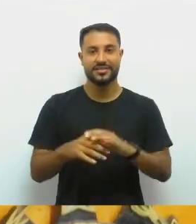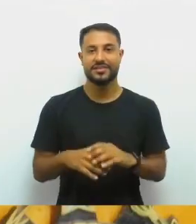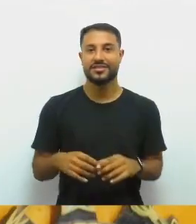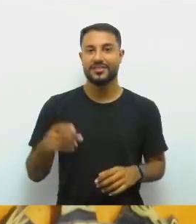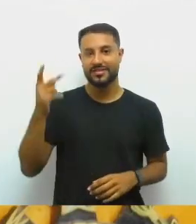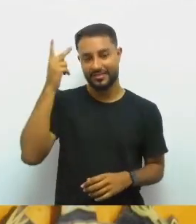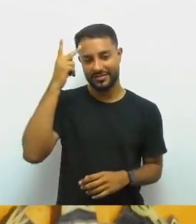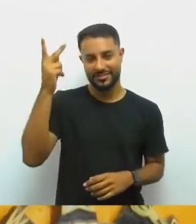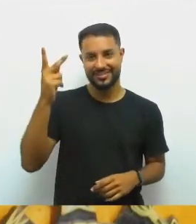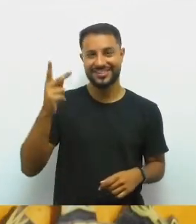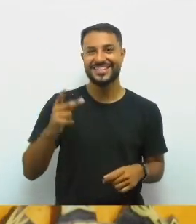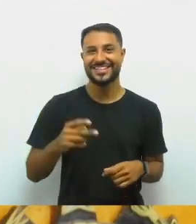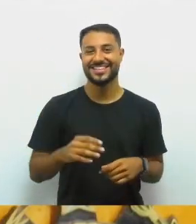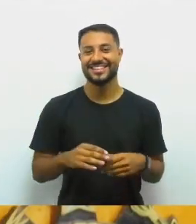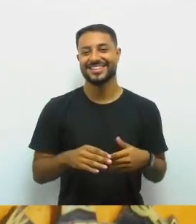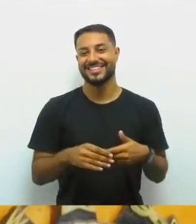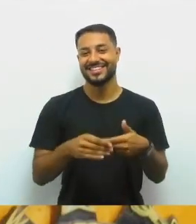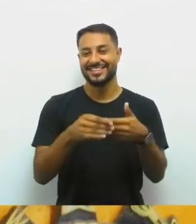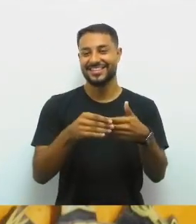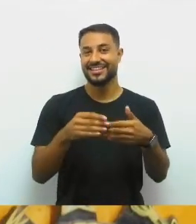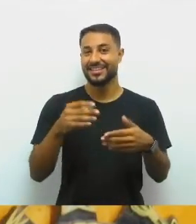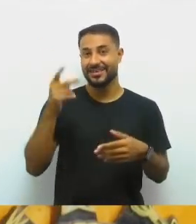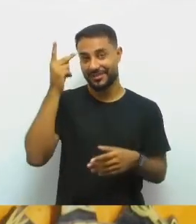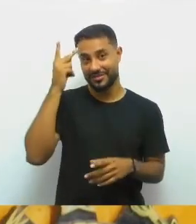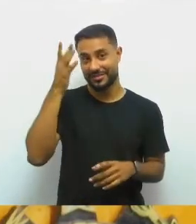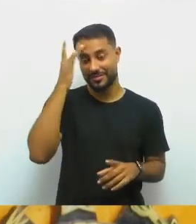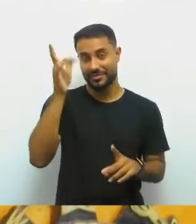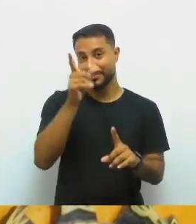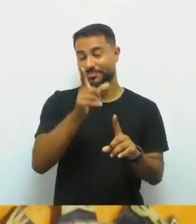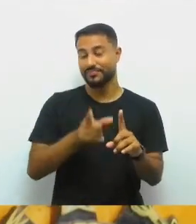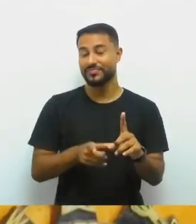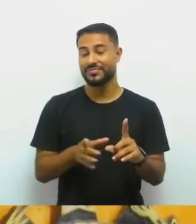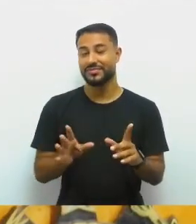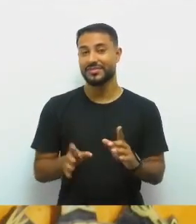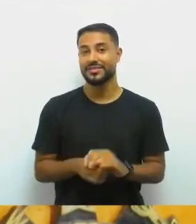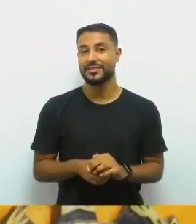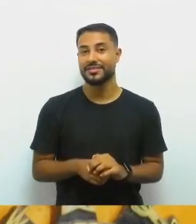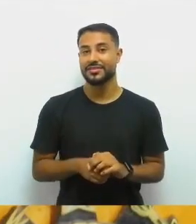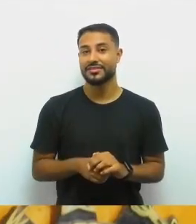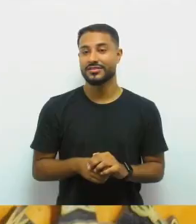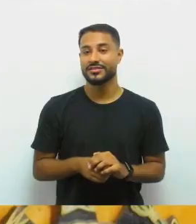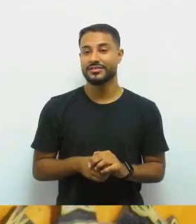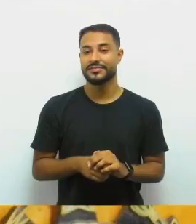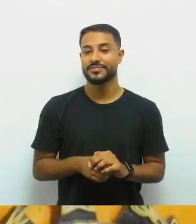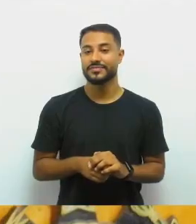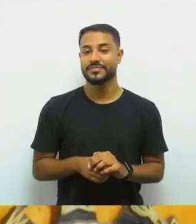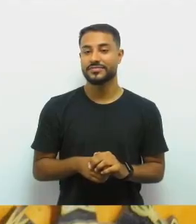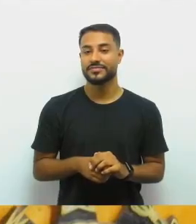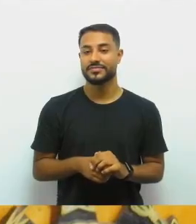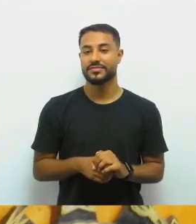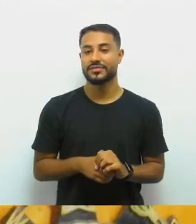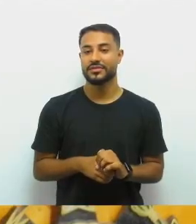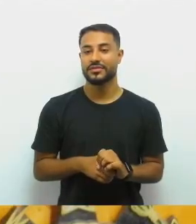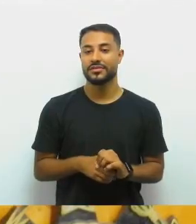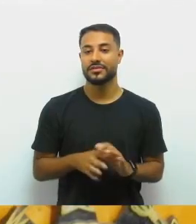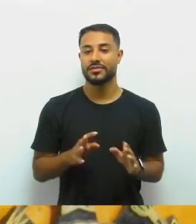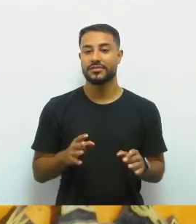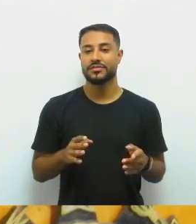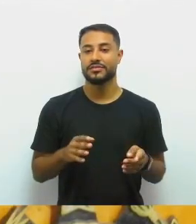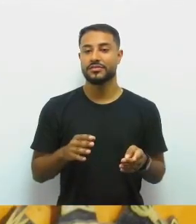que seja votada a moção de aplausos para a Escola de Vela de Angra dos Reis do, Marina Clube, do Angra dos Reis Marina Clube.